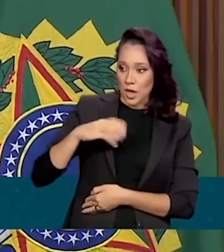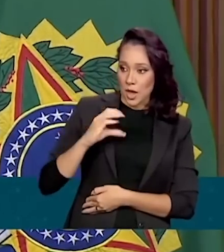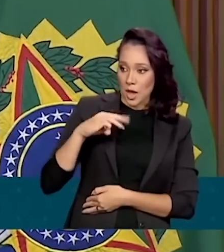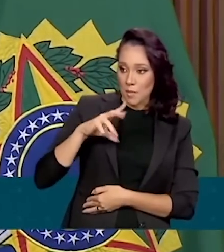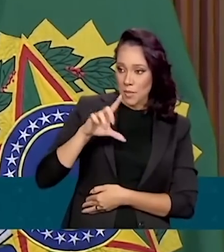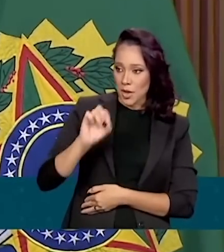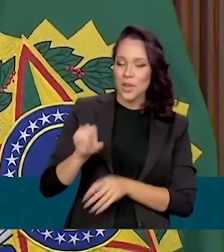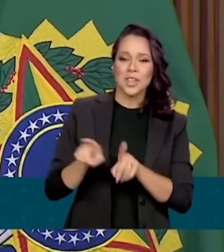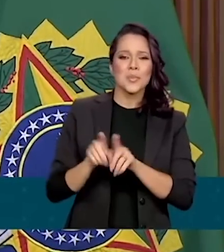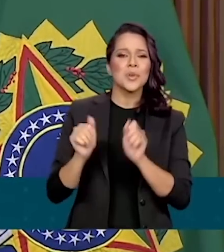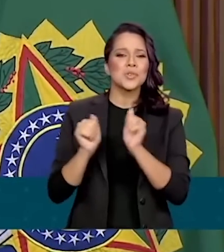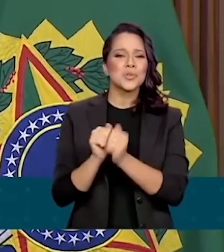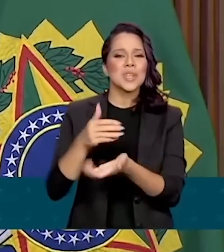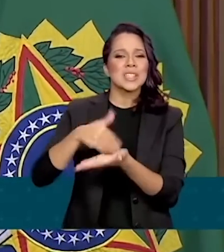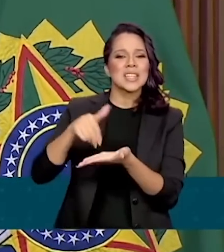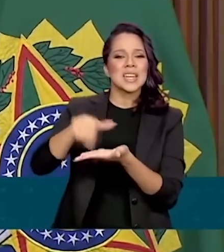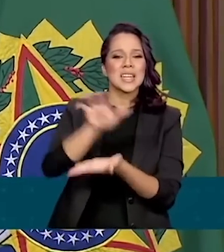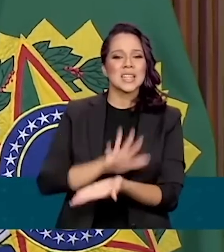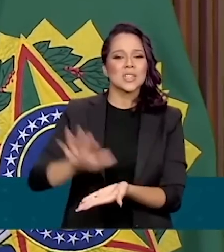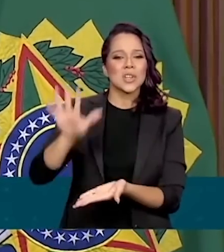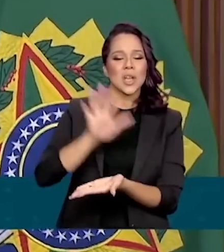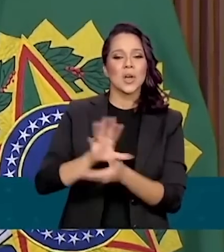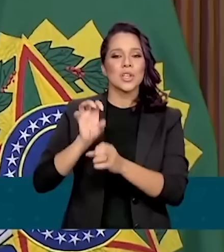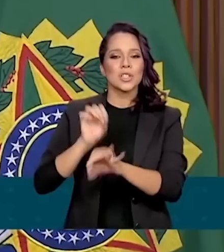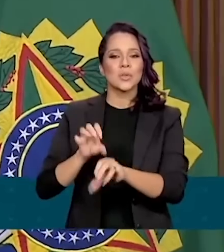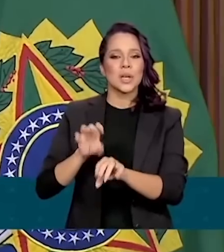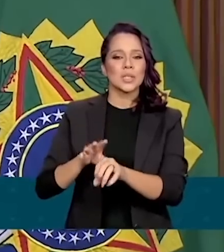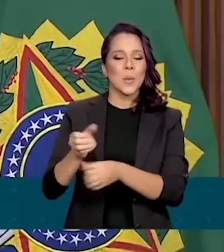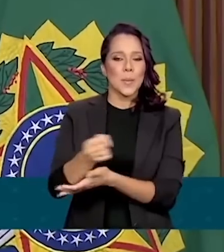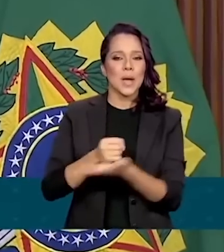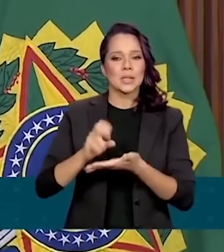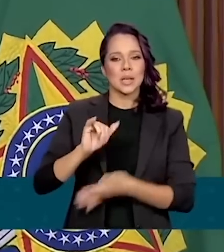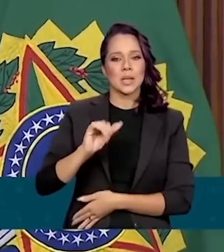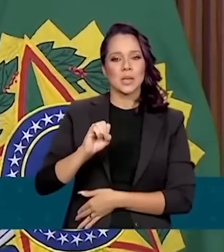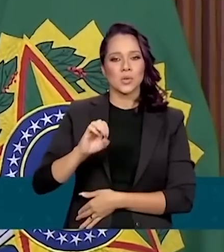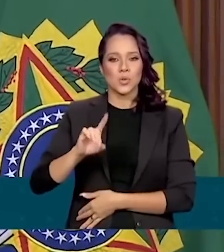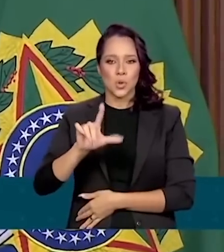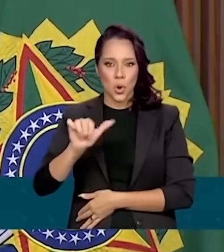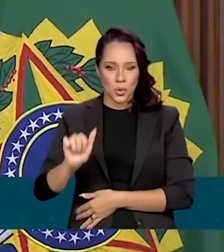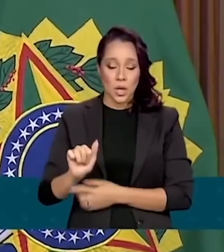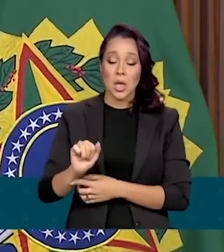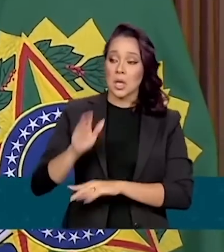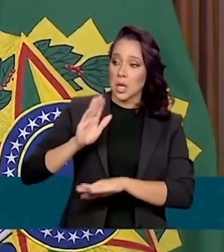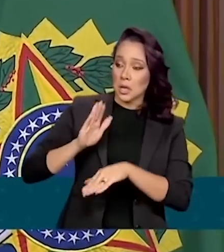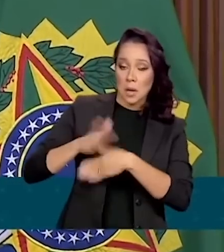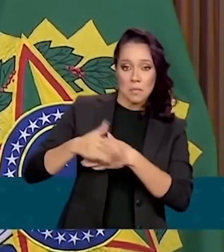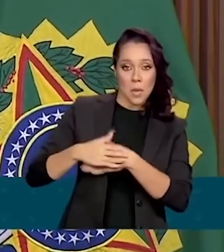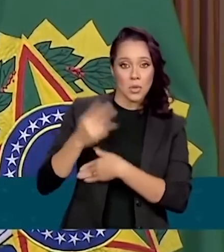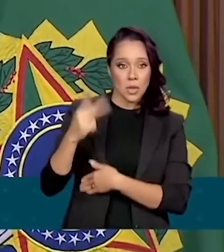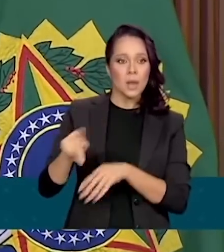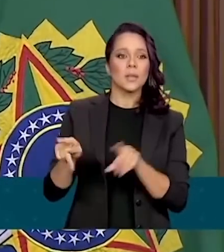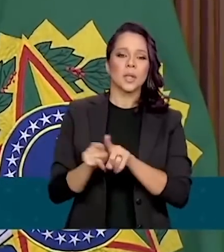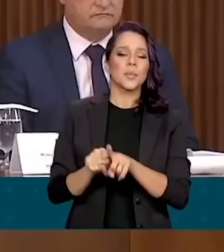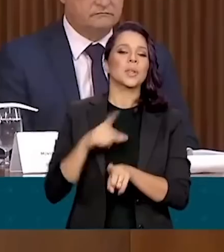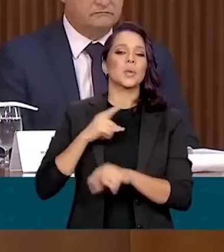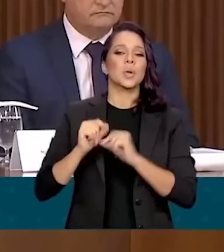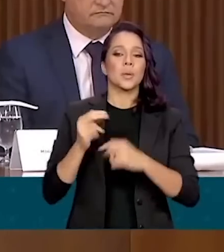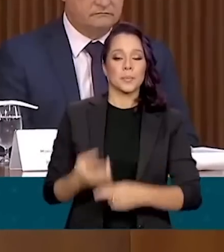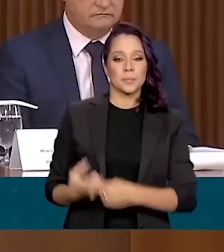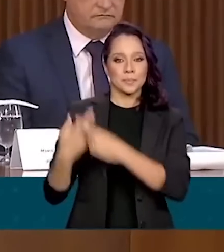queria trazer a Isolda, que é a secretária nacional de Educação Básica, porque sobre as costas dela pesa também